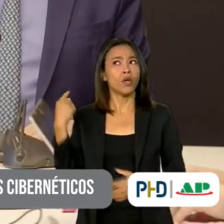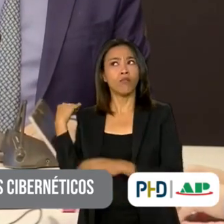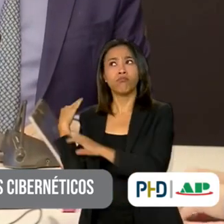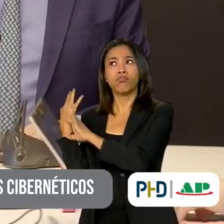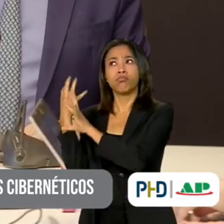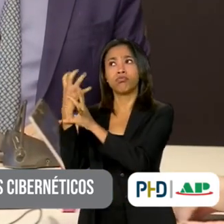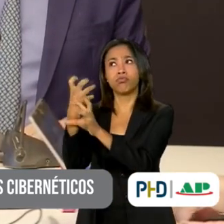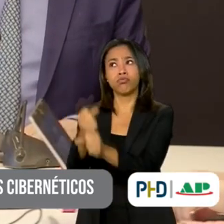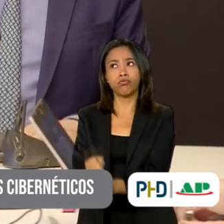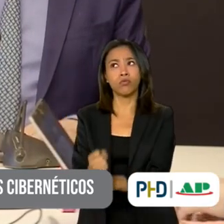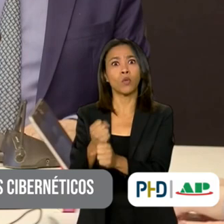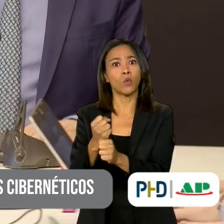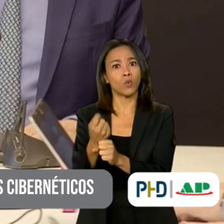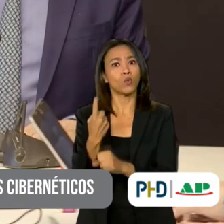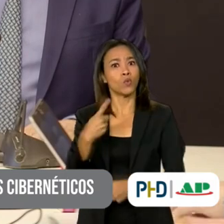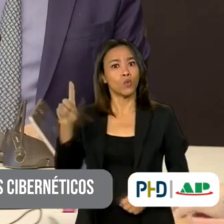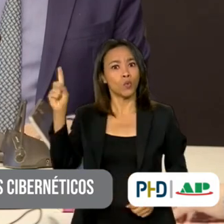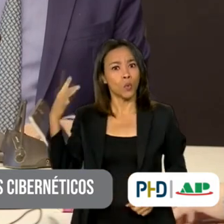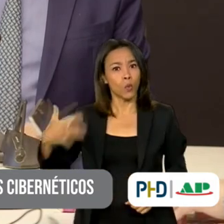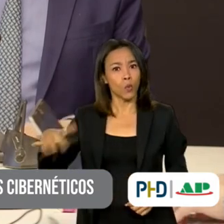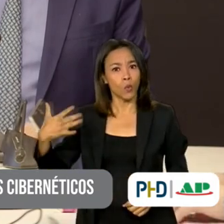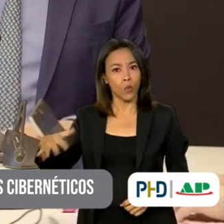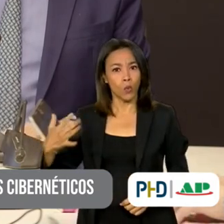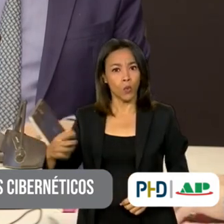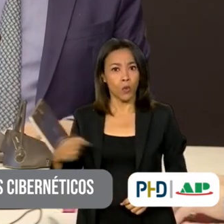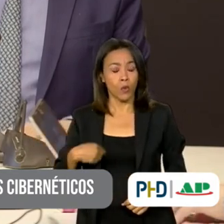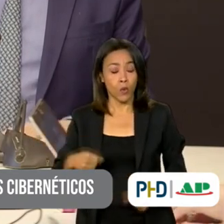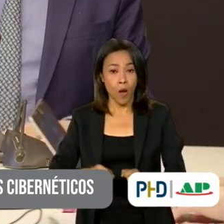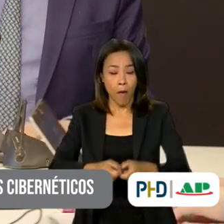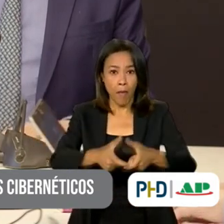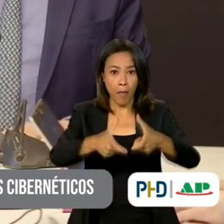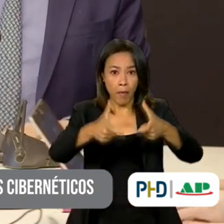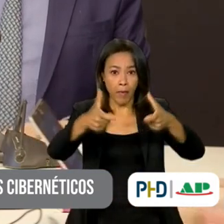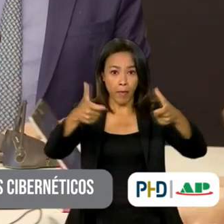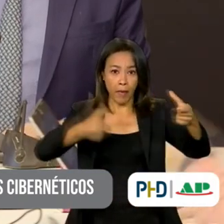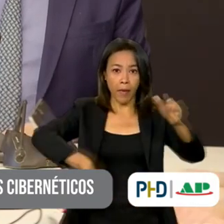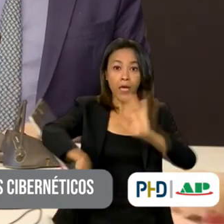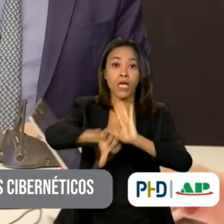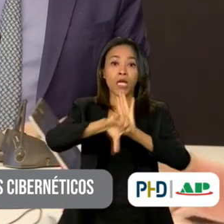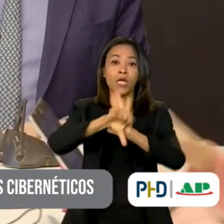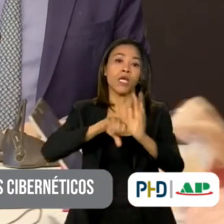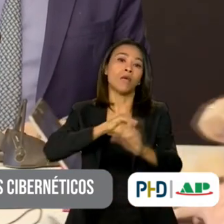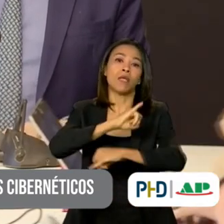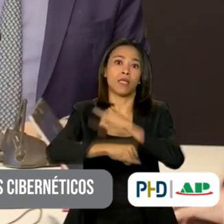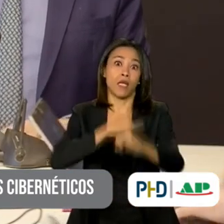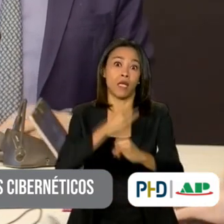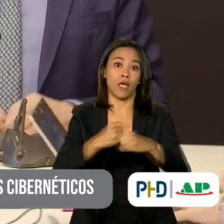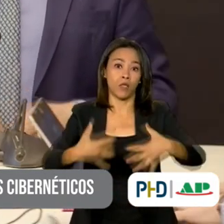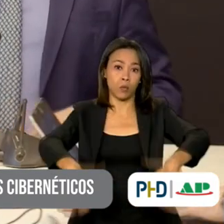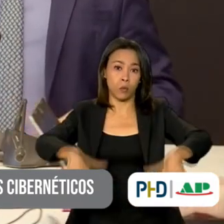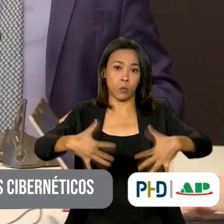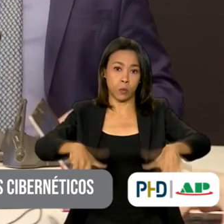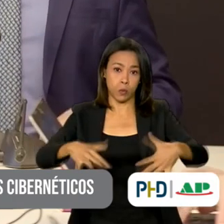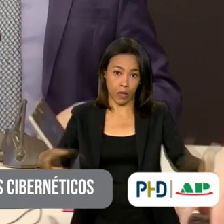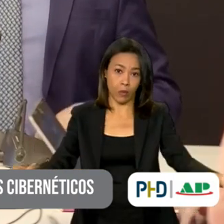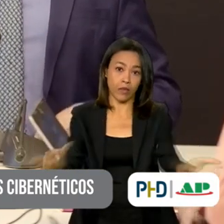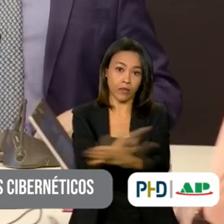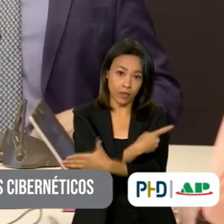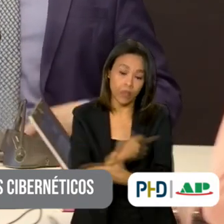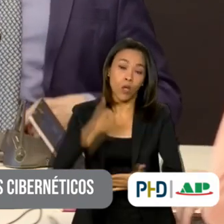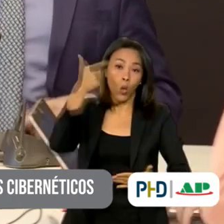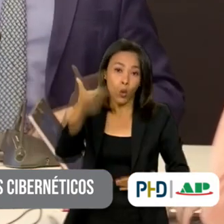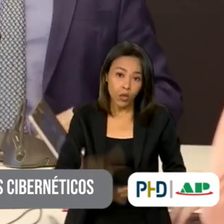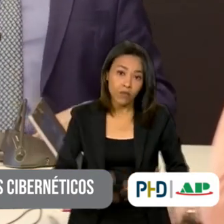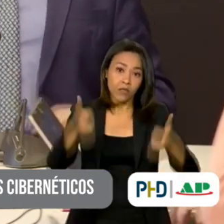diria são alarmantes em relação a essa criminalidade digital. Há uma escalada de crimes virtuais, repito,